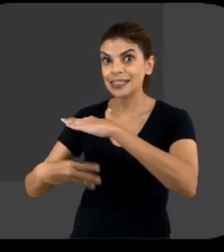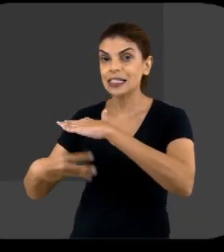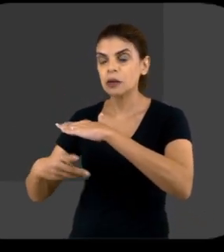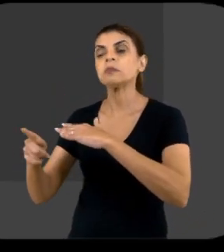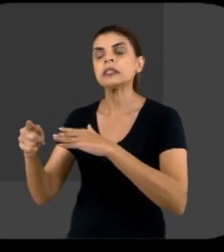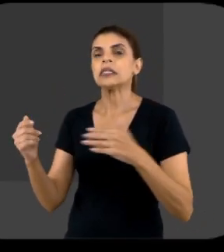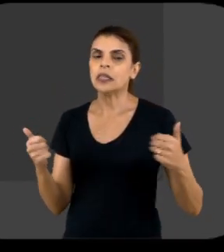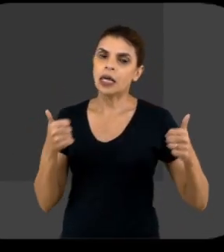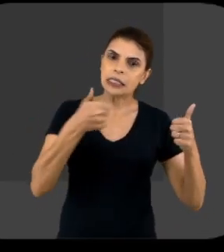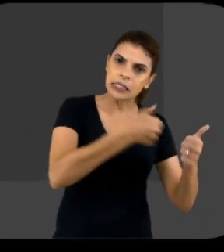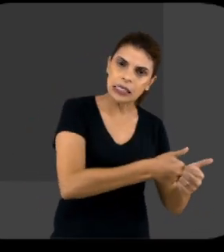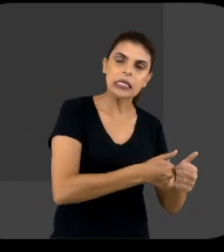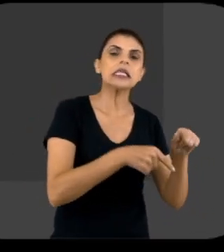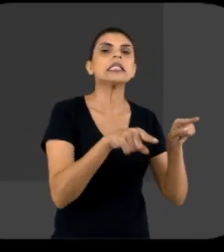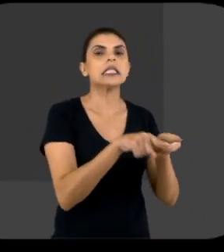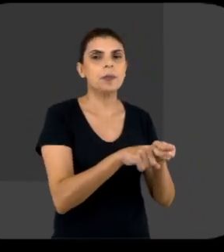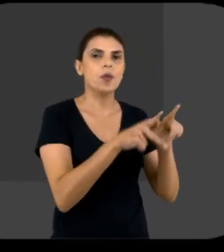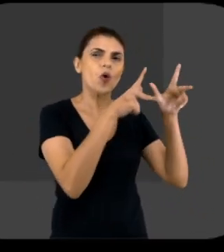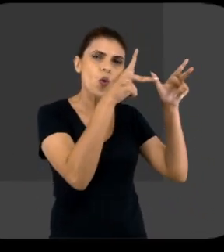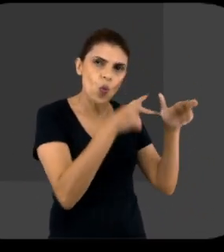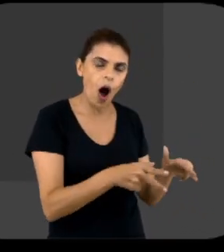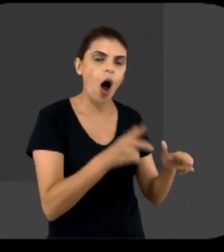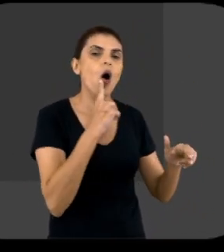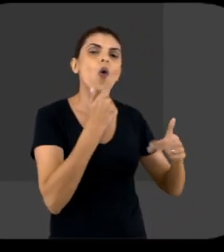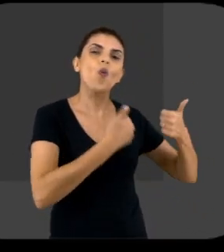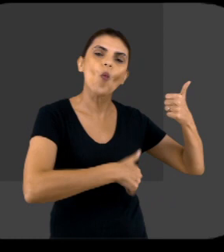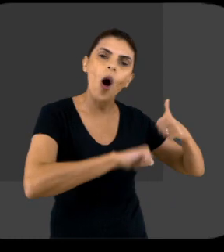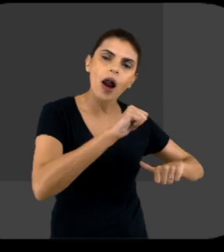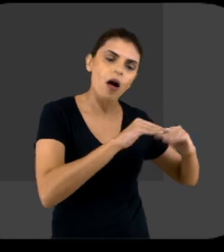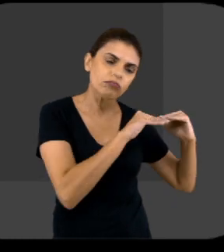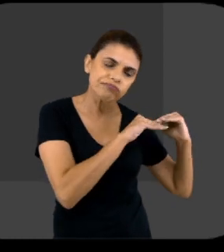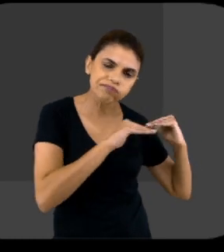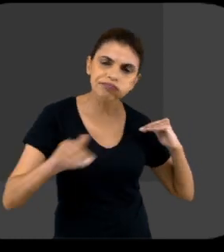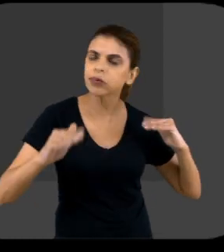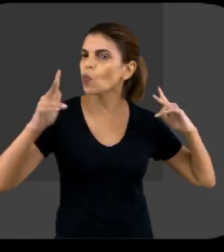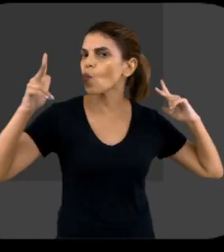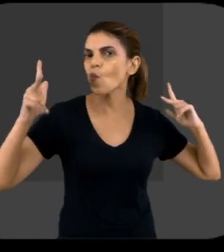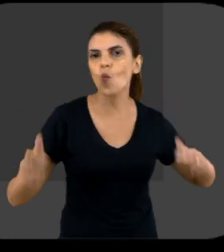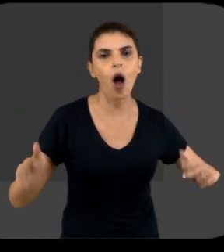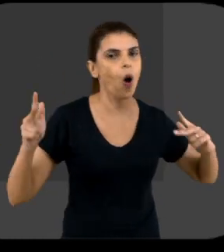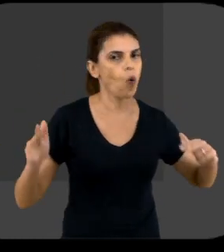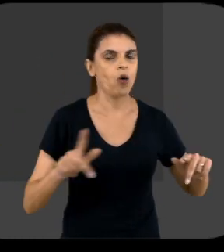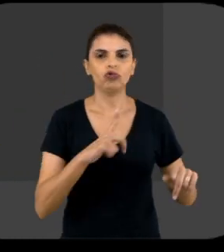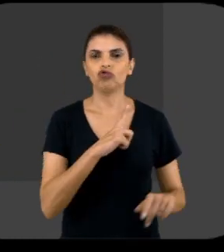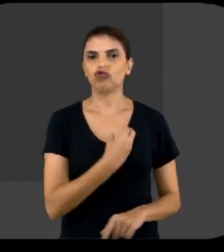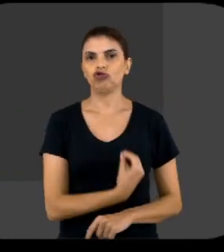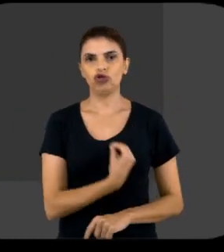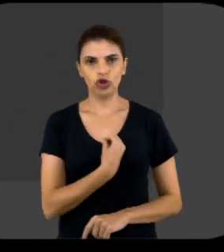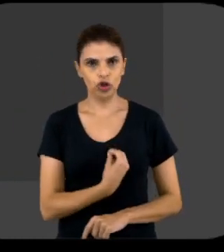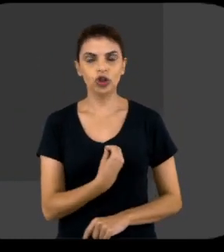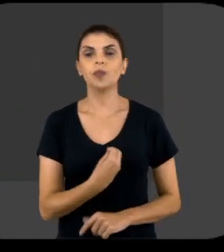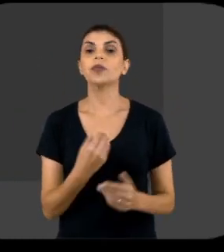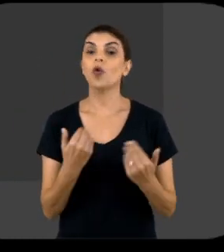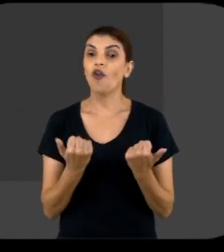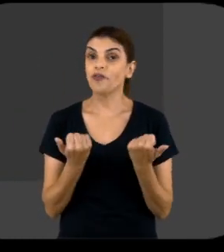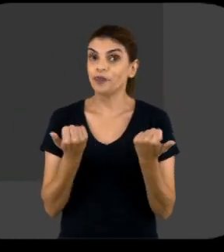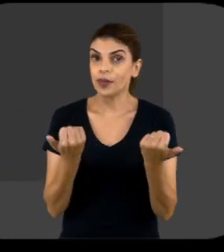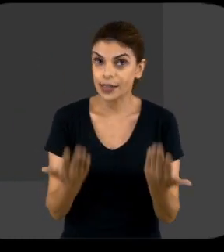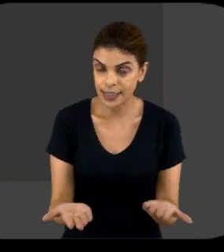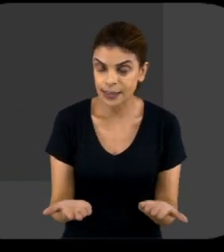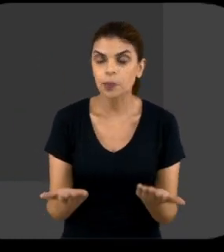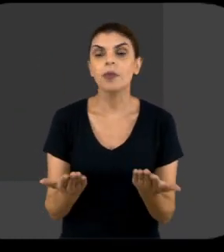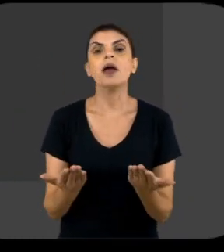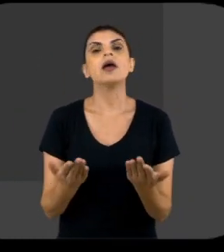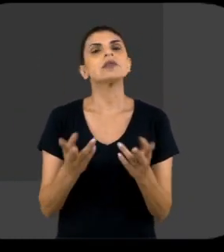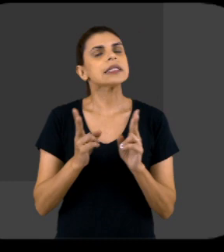contratadas precisam ter também, minimamente, o mesmo nível de qualidade o qual você tem. Então,